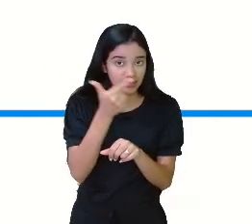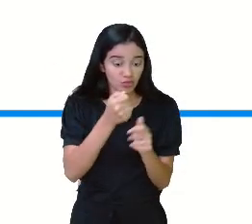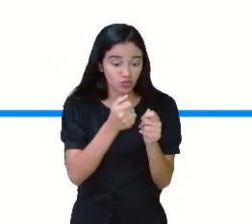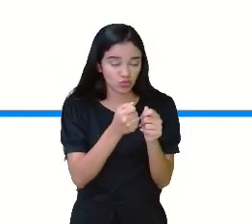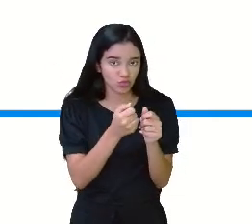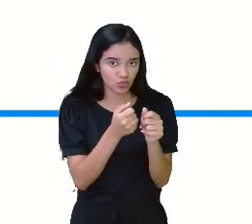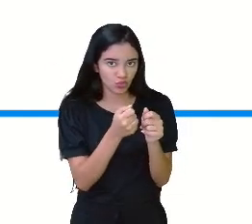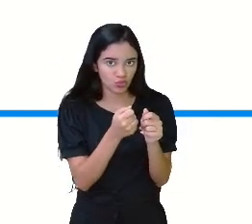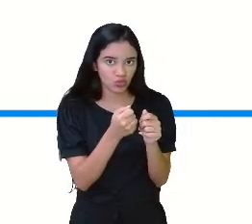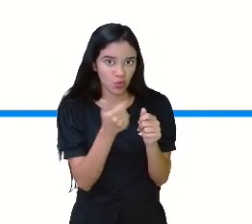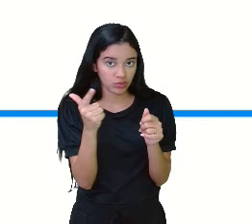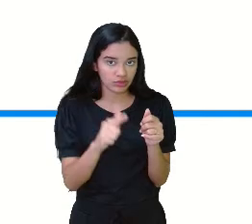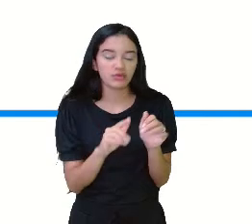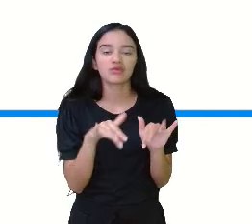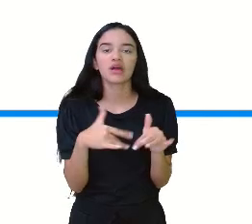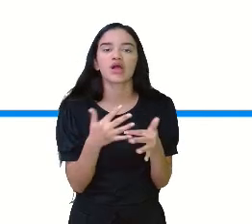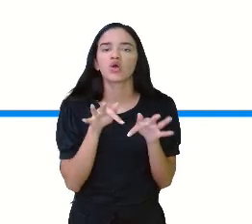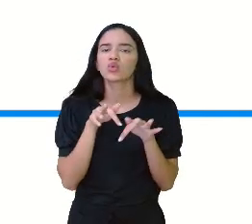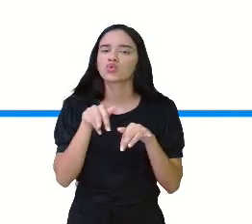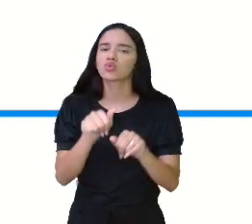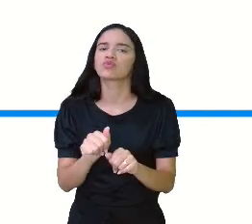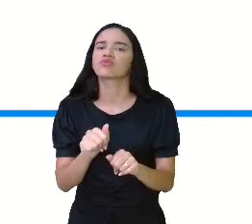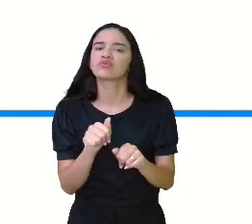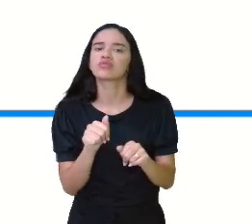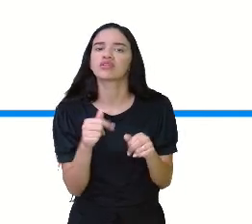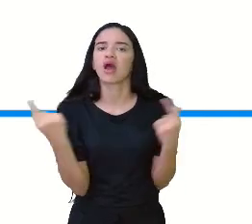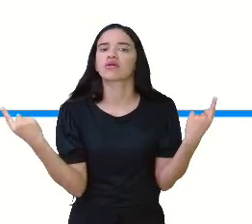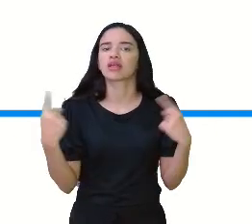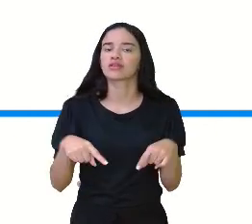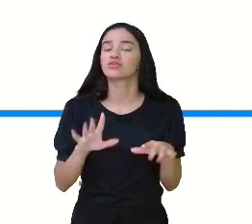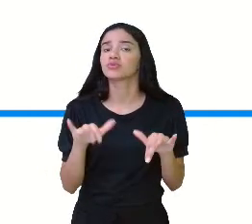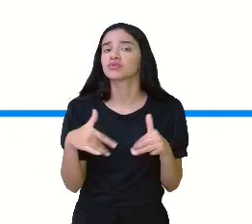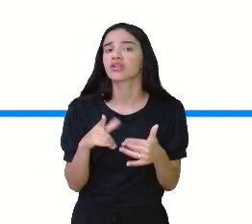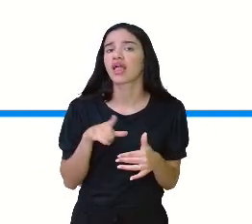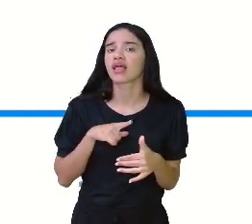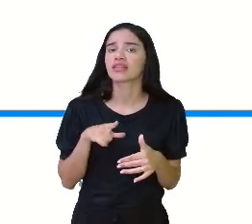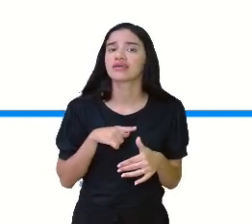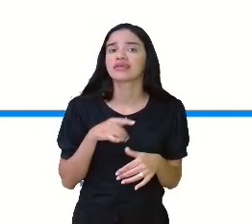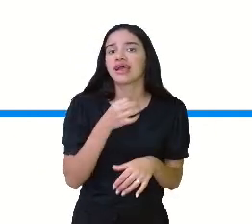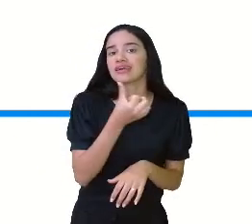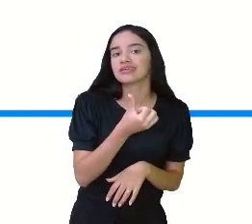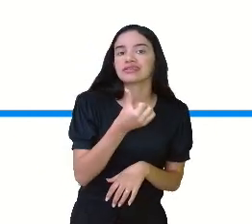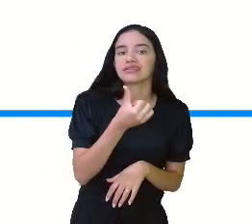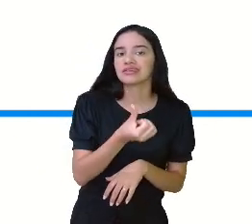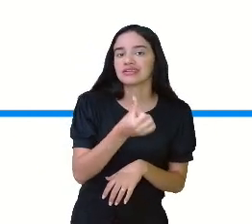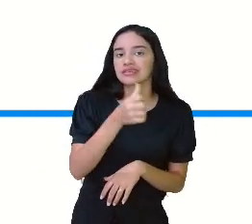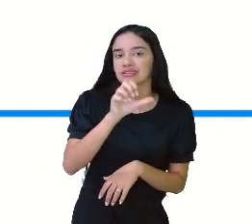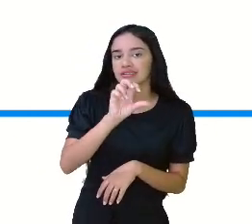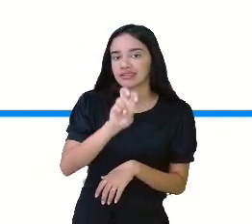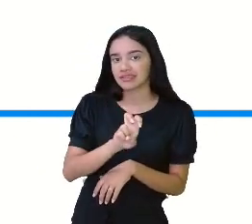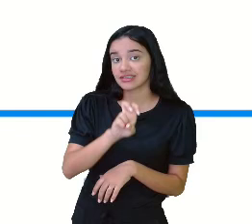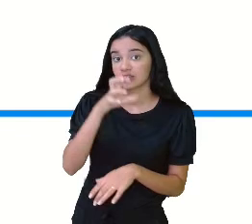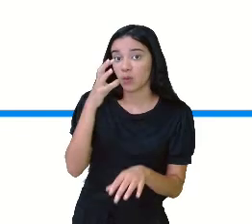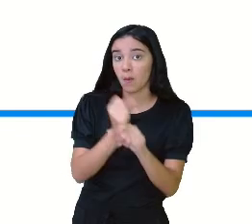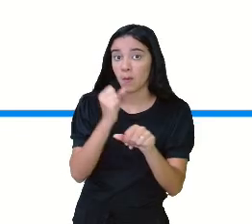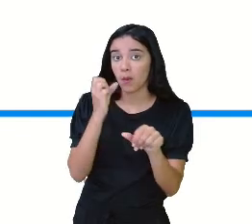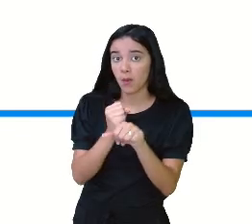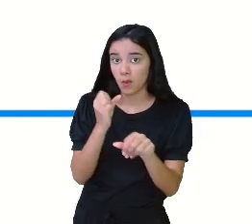rodada. No final da disputa, ele tinha 65